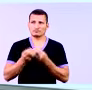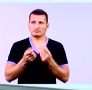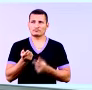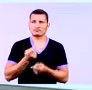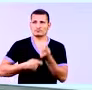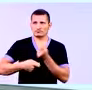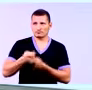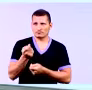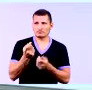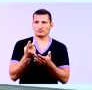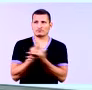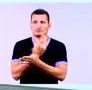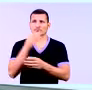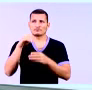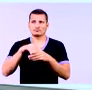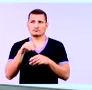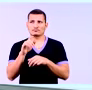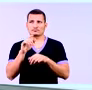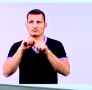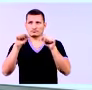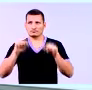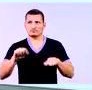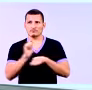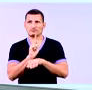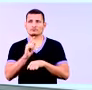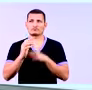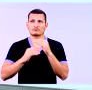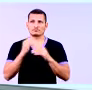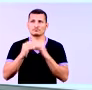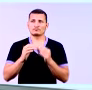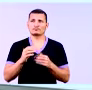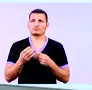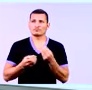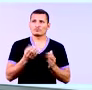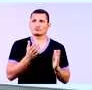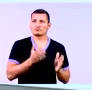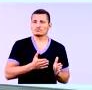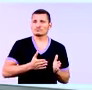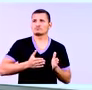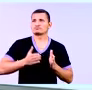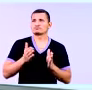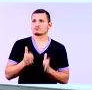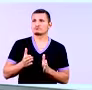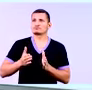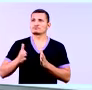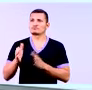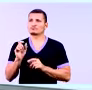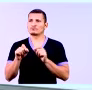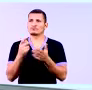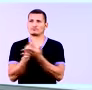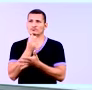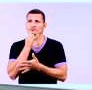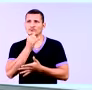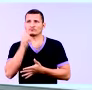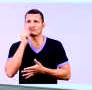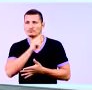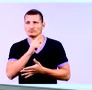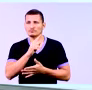ocorre dentro de um sistema gerenciador de banco de dados. Quais são os passos, o que acontece se a transação for